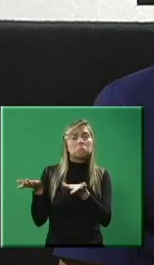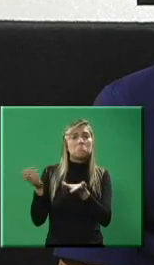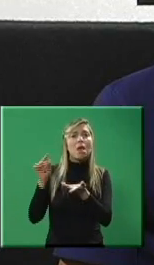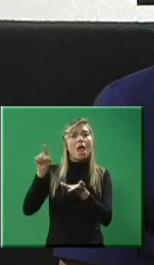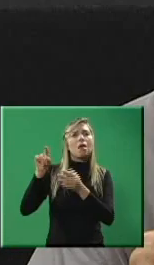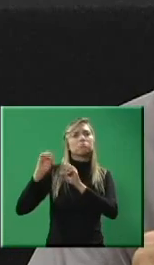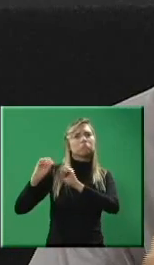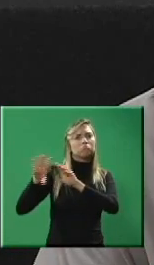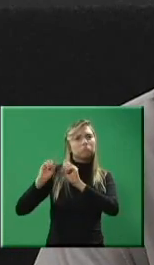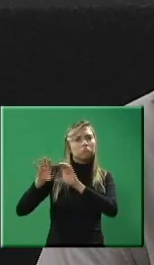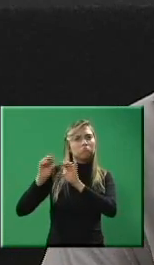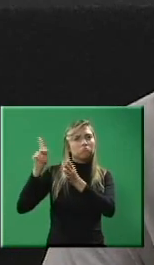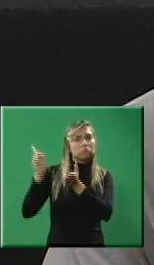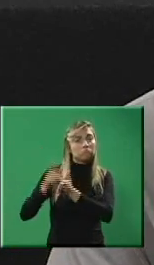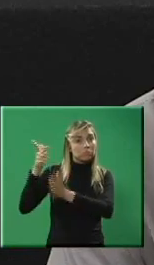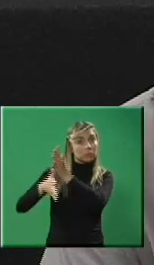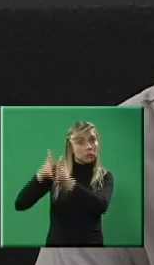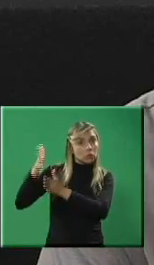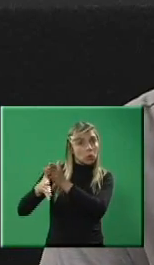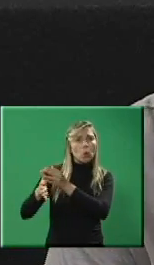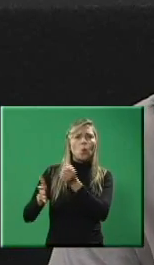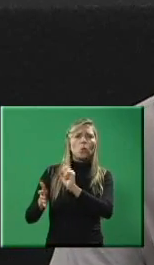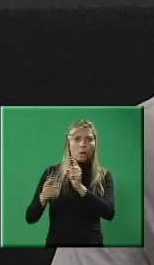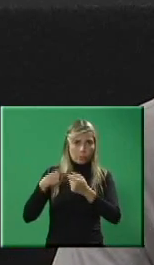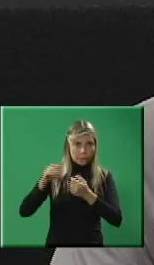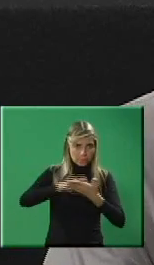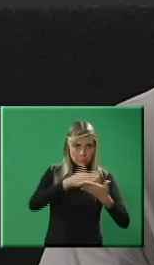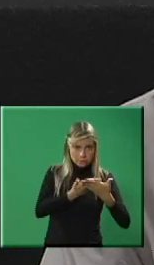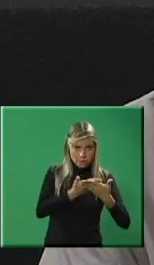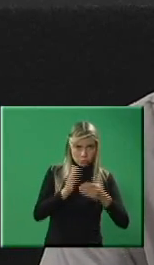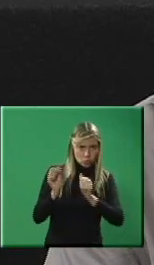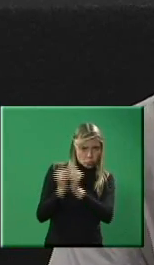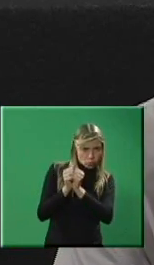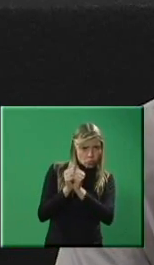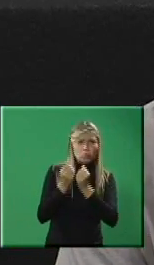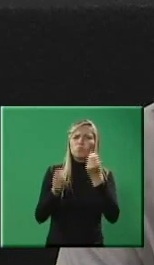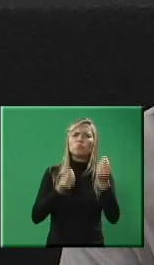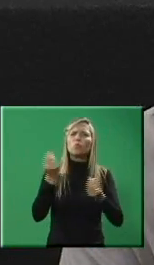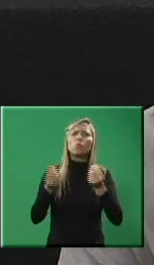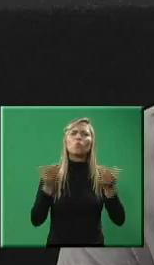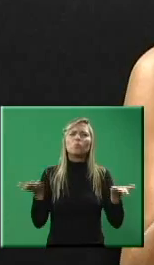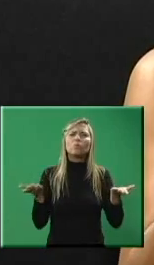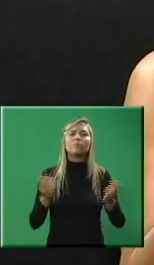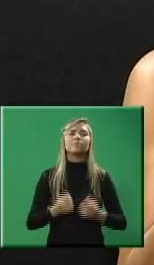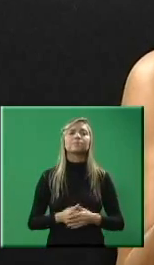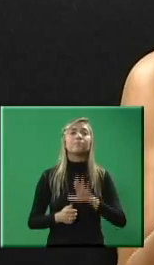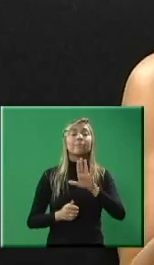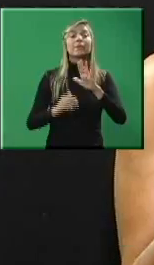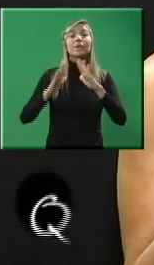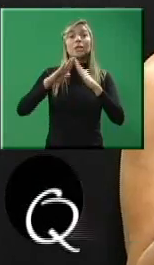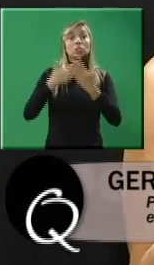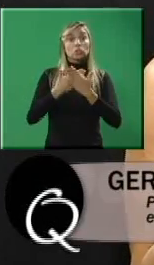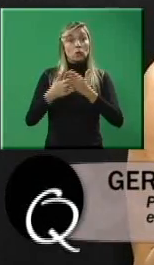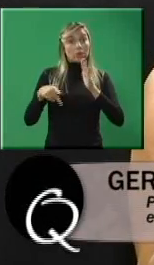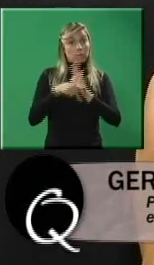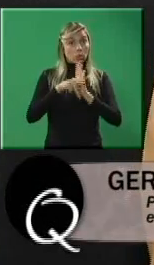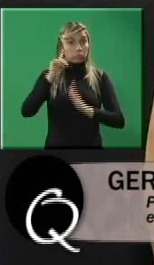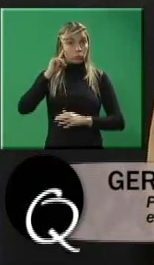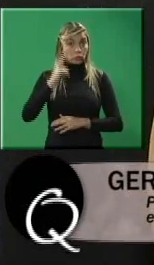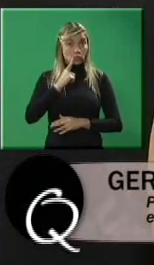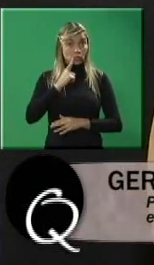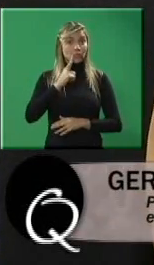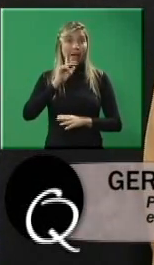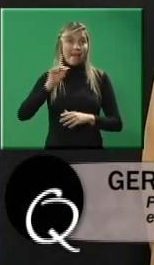ele quem dá aula em Libras? Não, aí você precisa do intérprete. Como é que funciona? Qual a necessidade? Numa escola para surdos, como